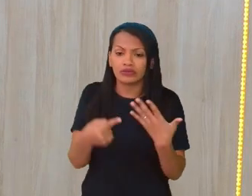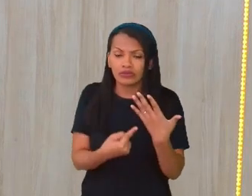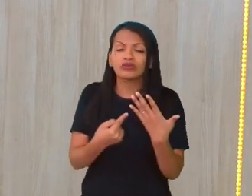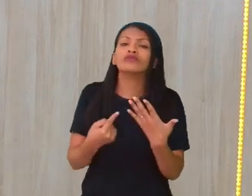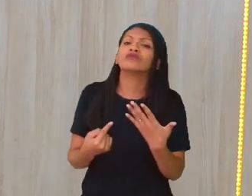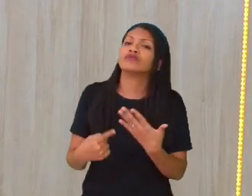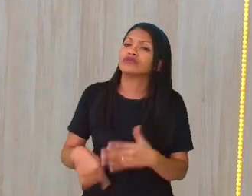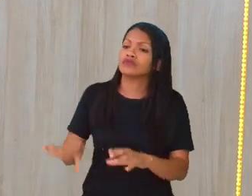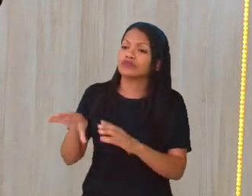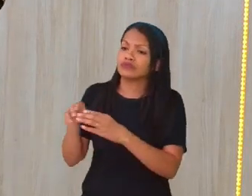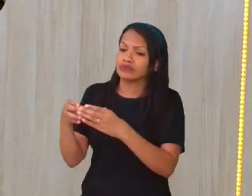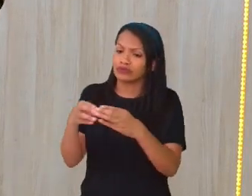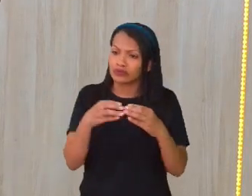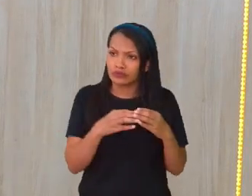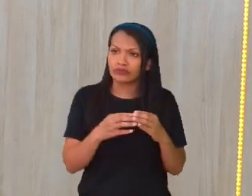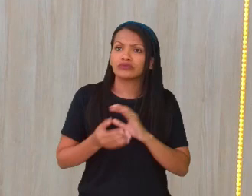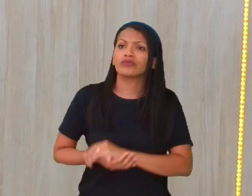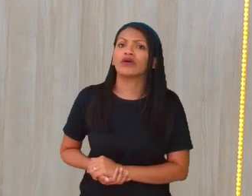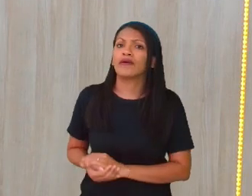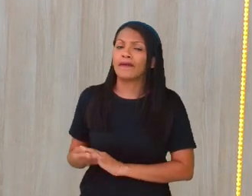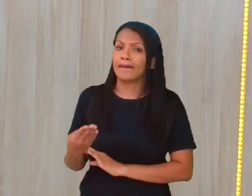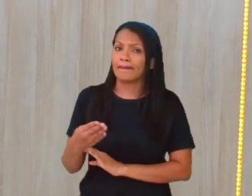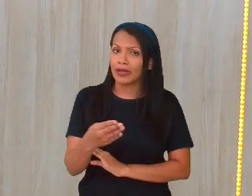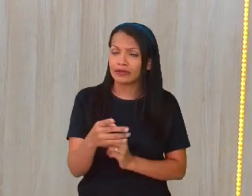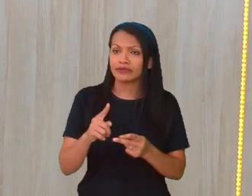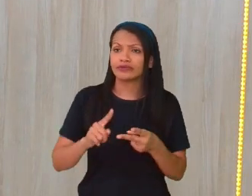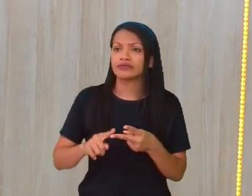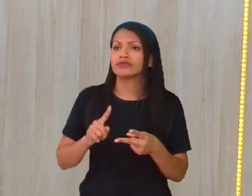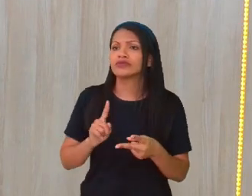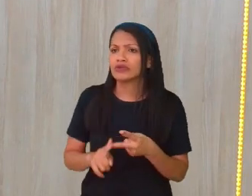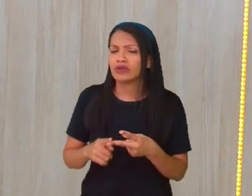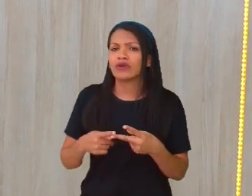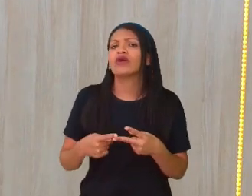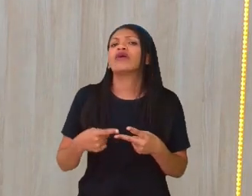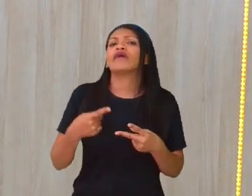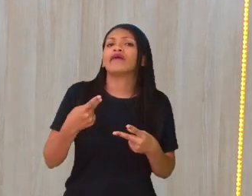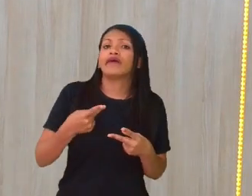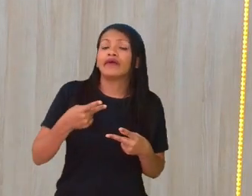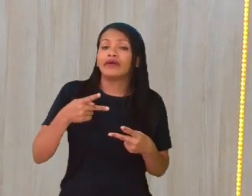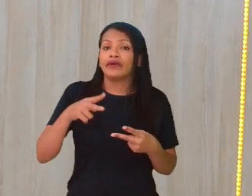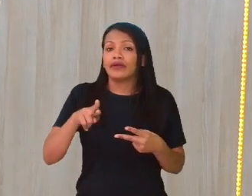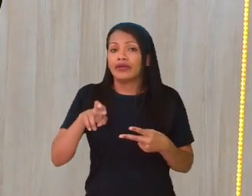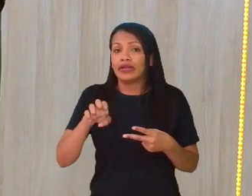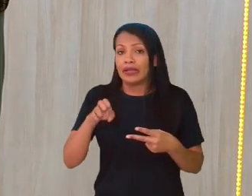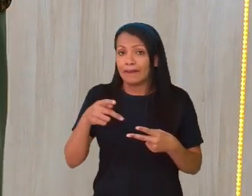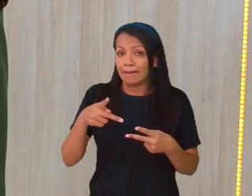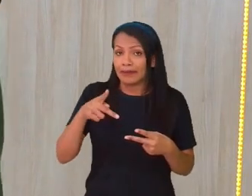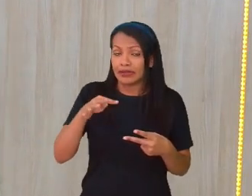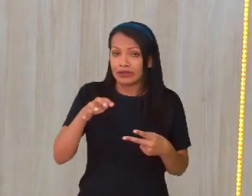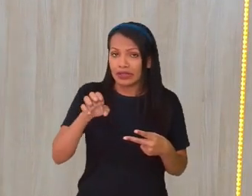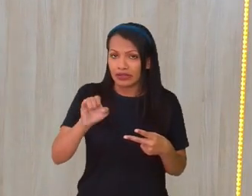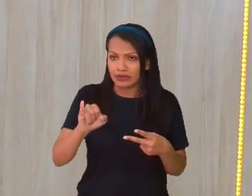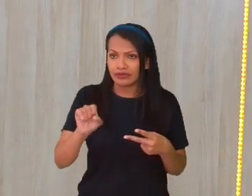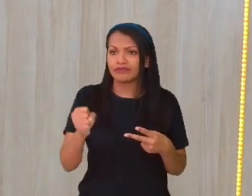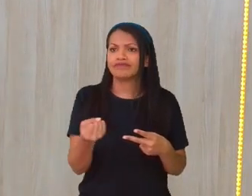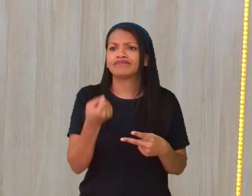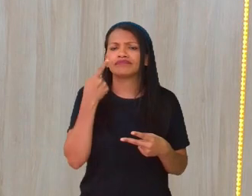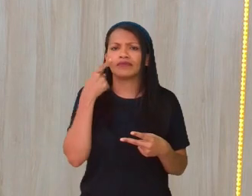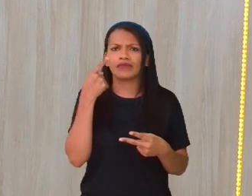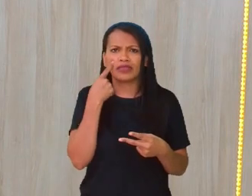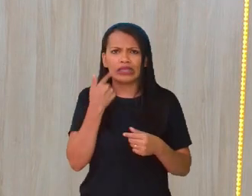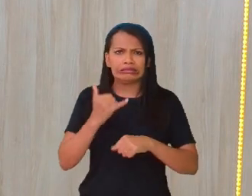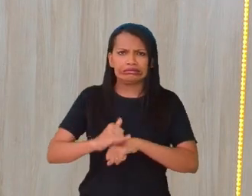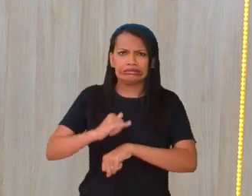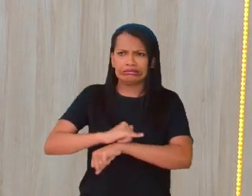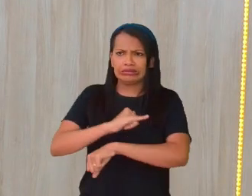Olha, a gente falou dos peixes, dos répteis, dos anfíbios, das aves e dos mamíferos. Mas esse assunto é